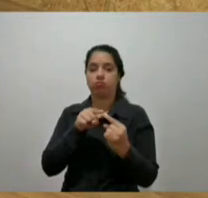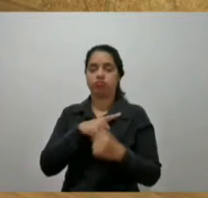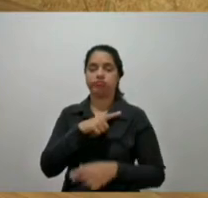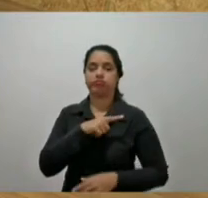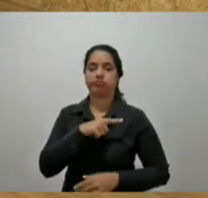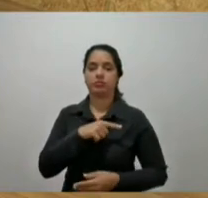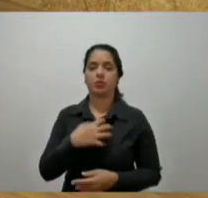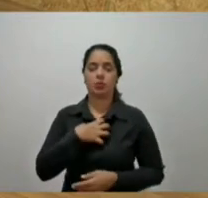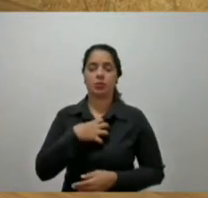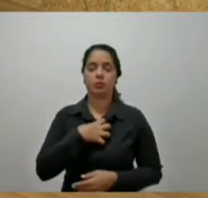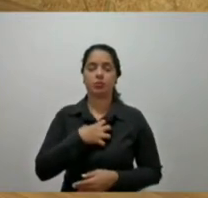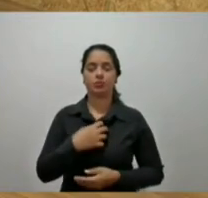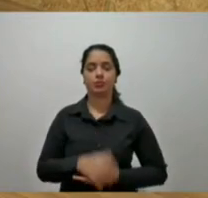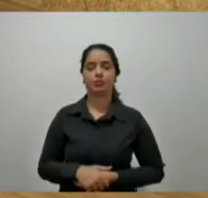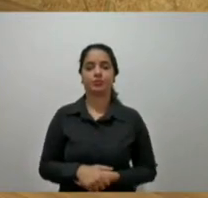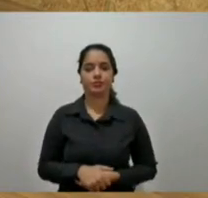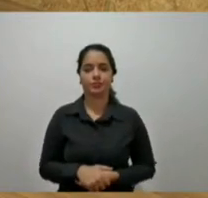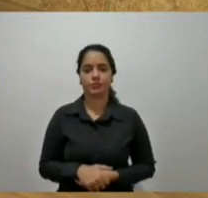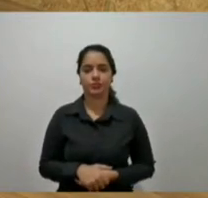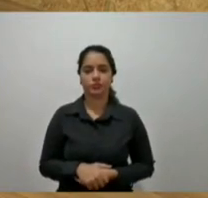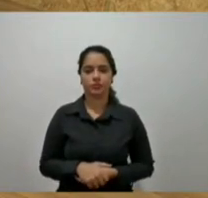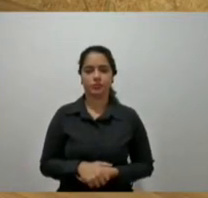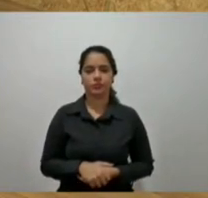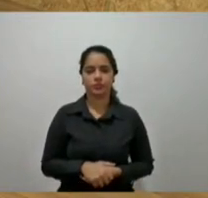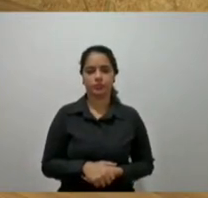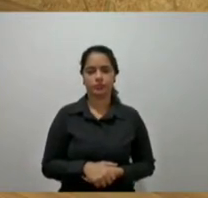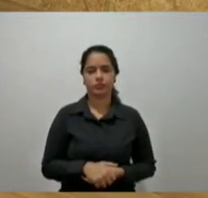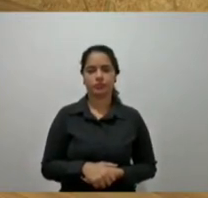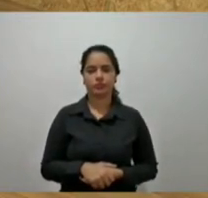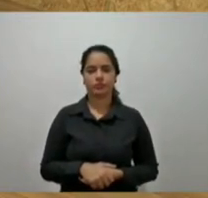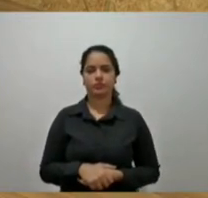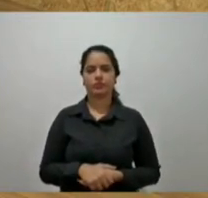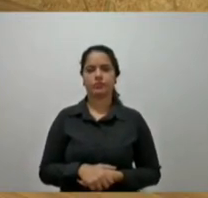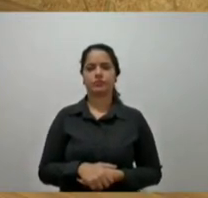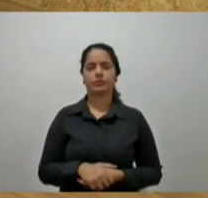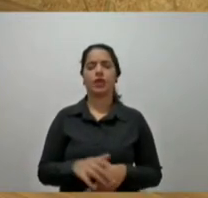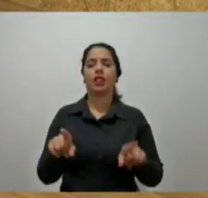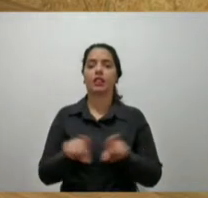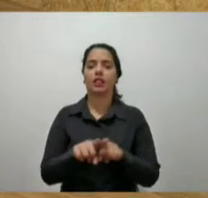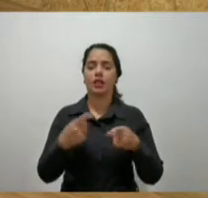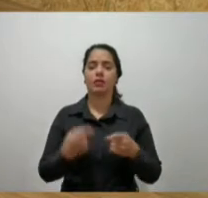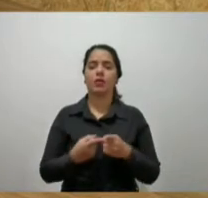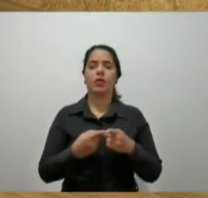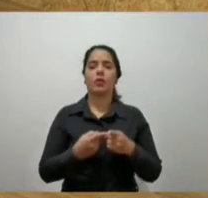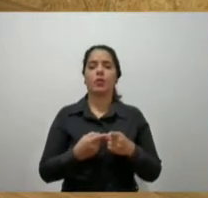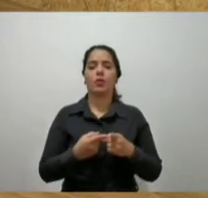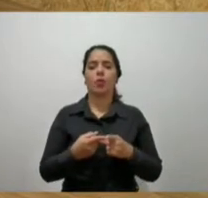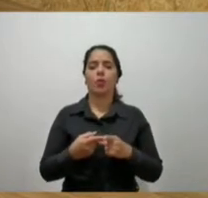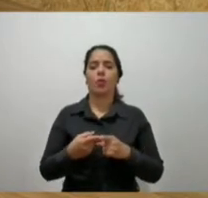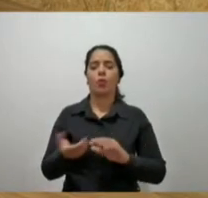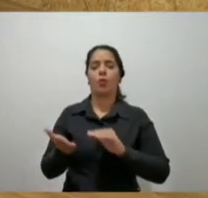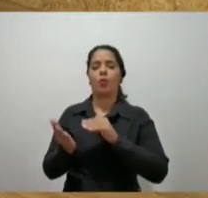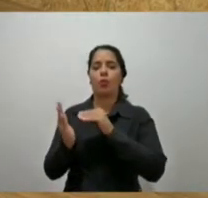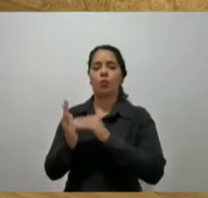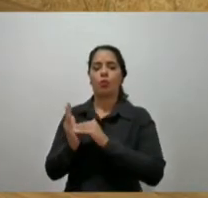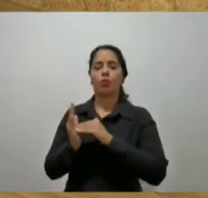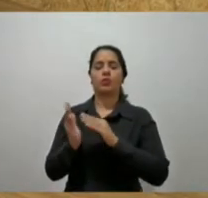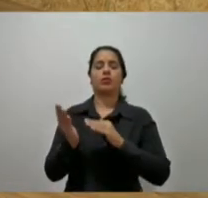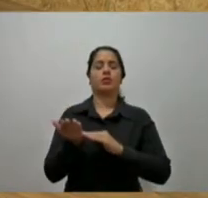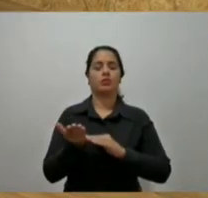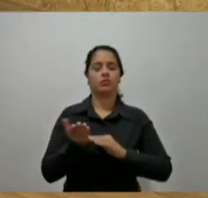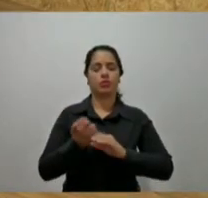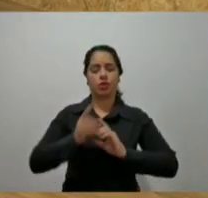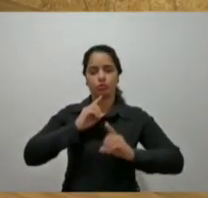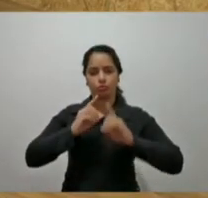tudo está sendo discutido atualmente pelo Congresso e pelo governo. Tem a medida provisória do novo Bolsa Família, tem uma série